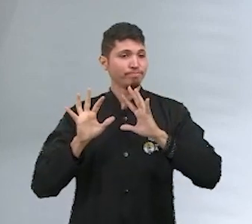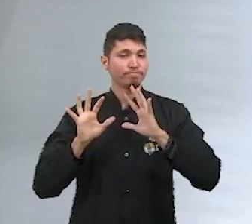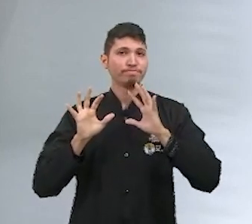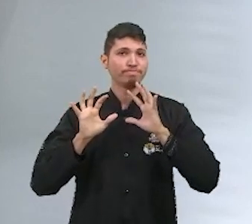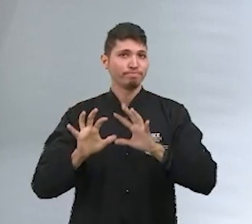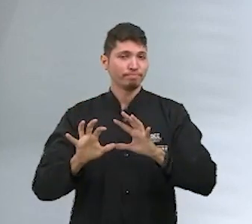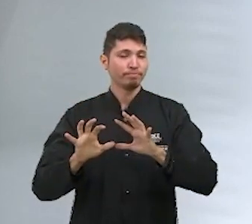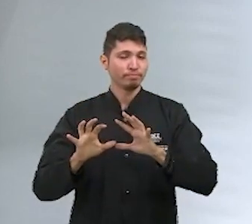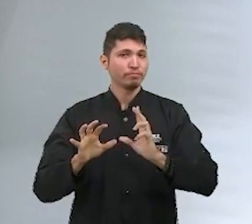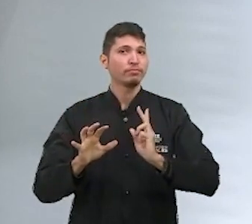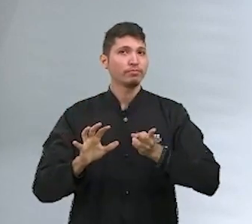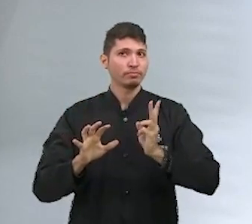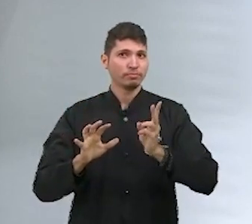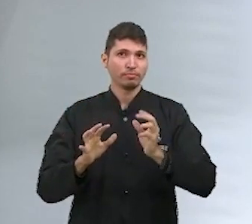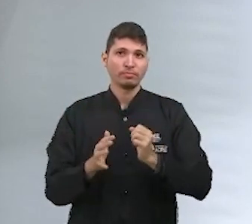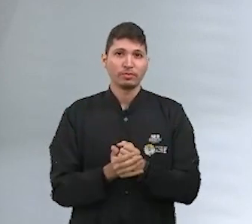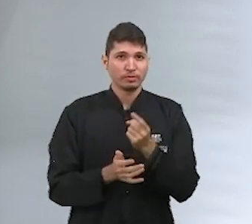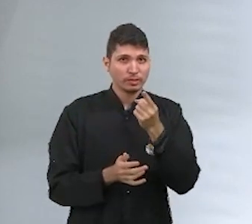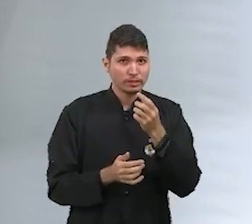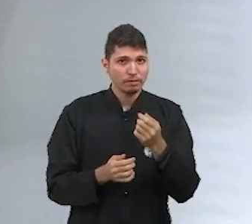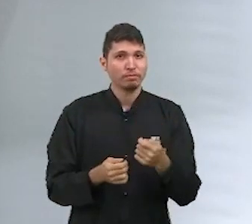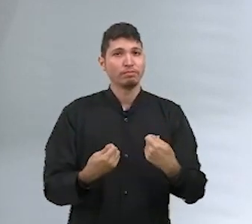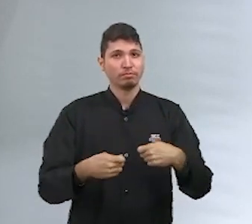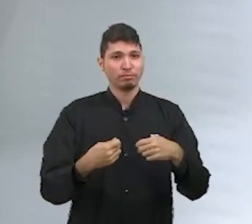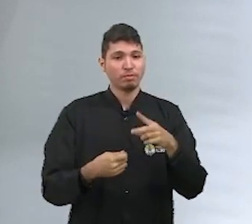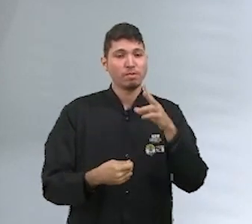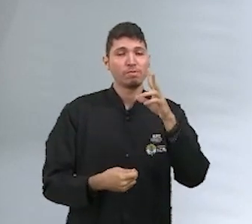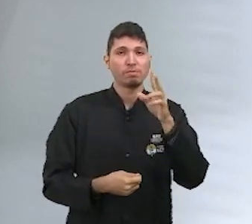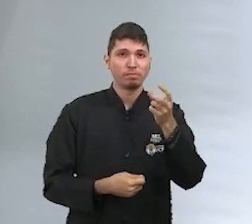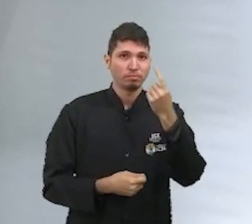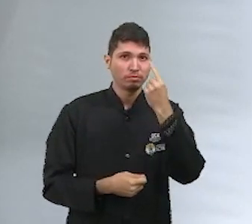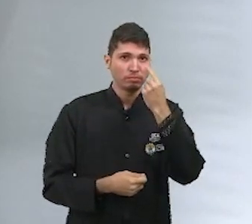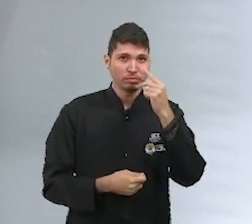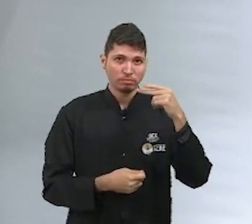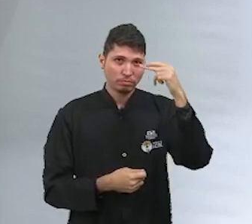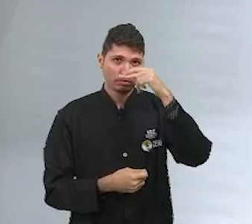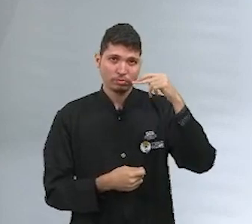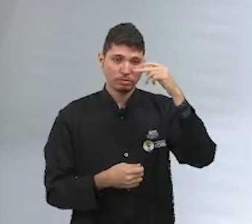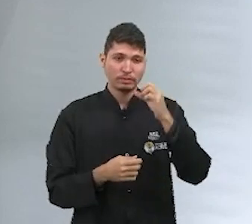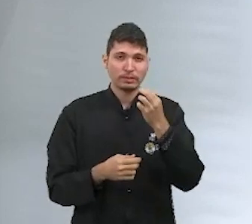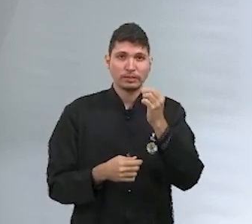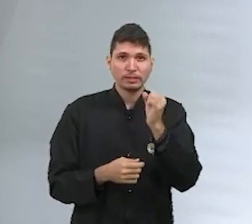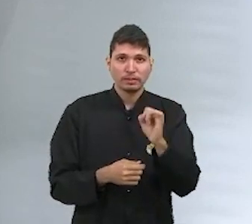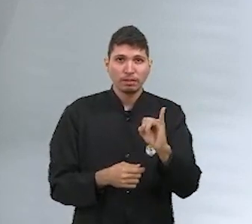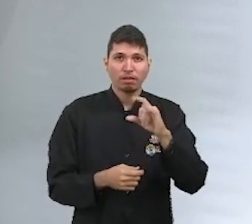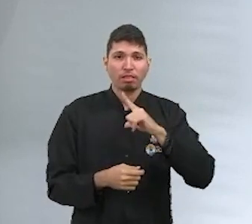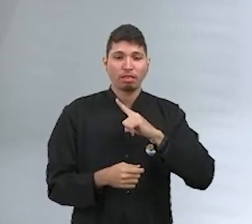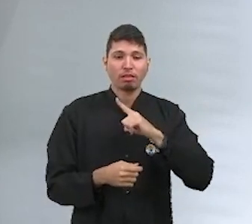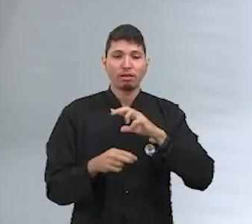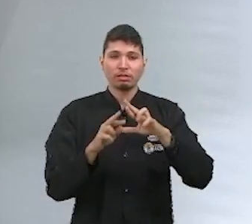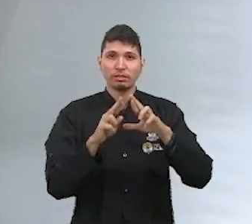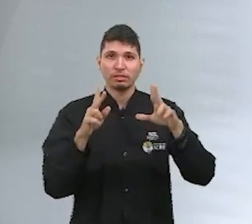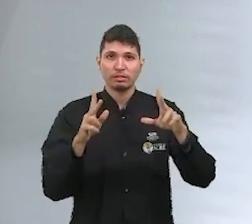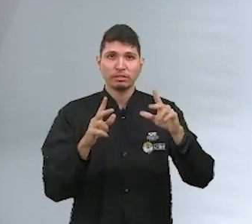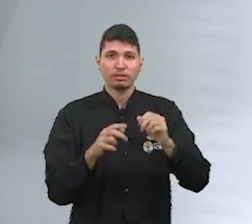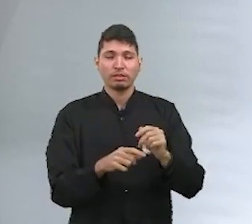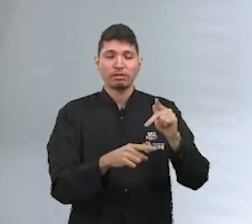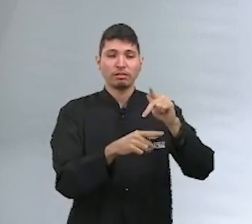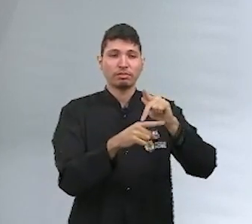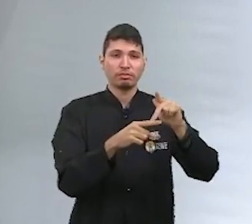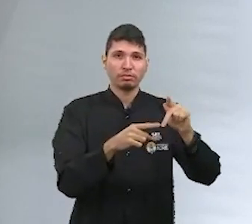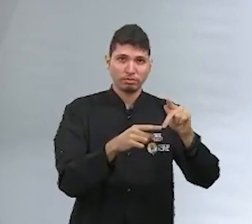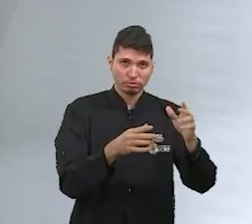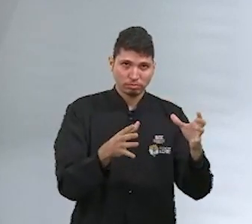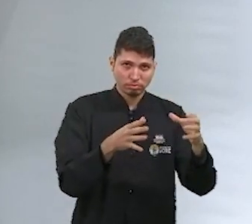vai analisar, né, se houve diferença, as ligações elas são consideradas polares.